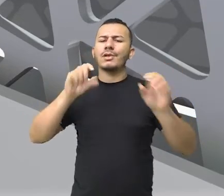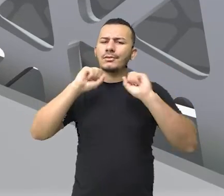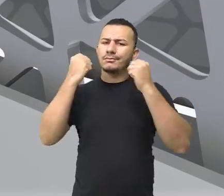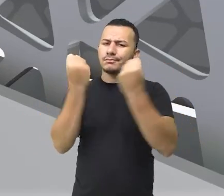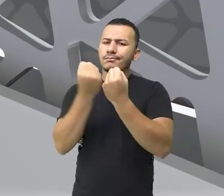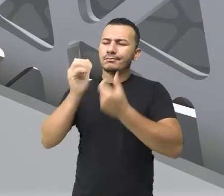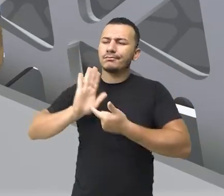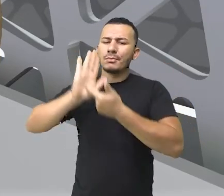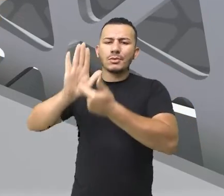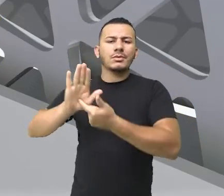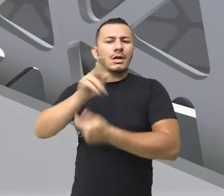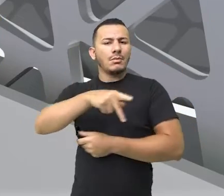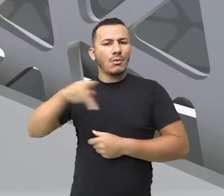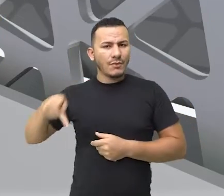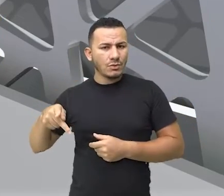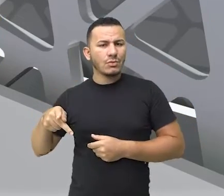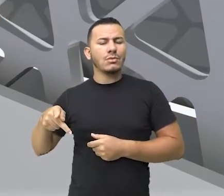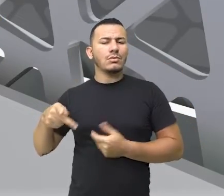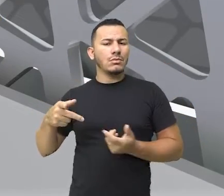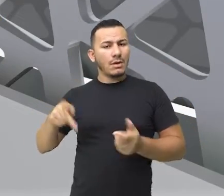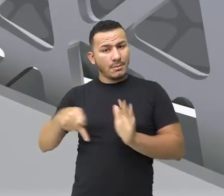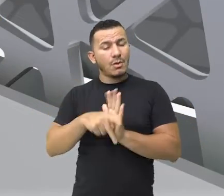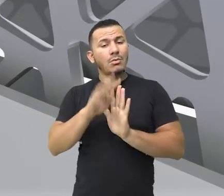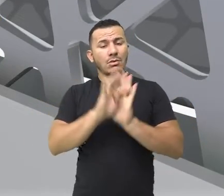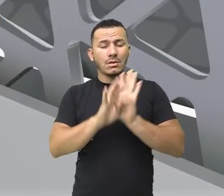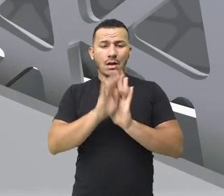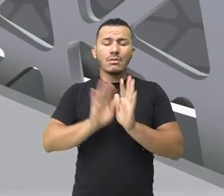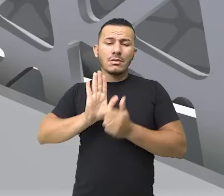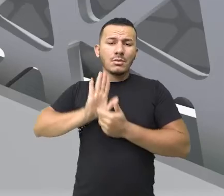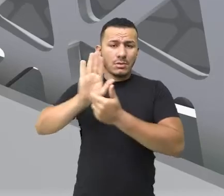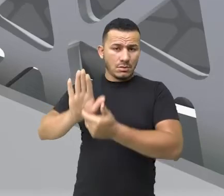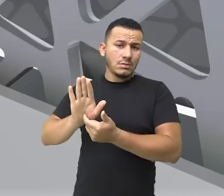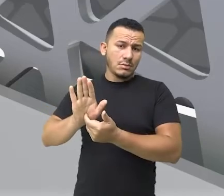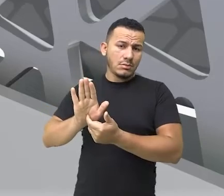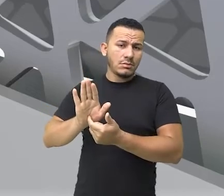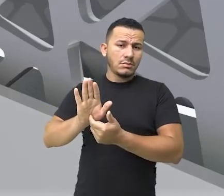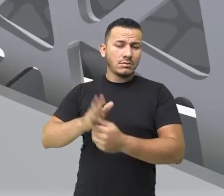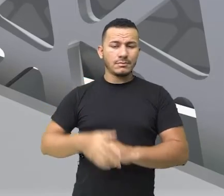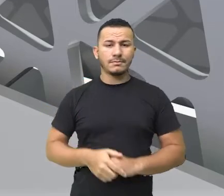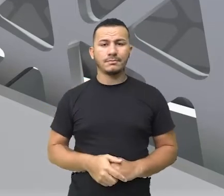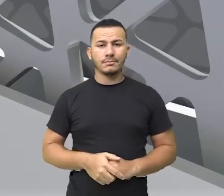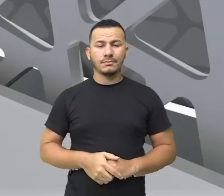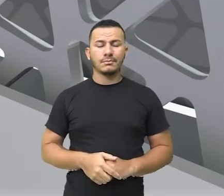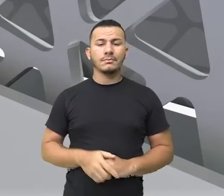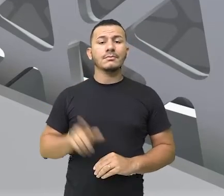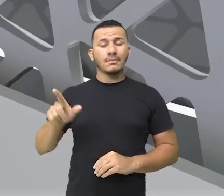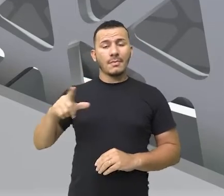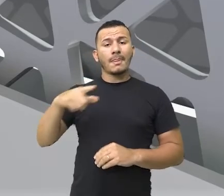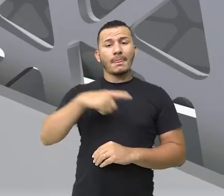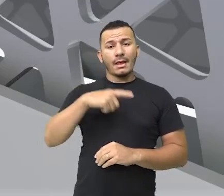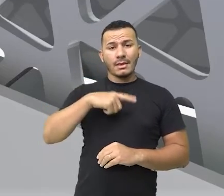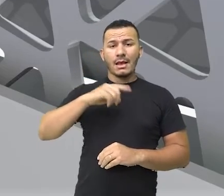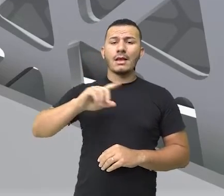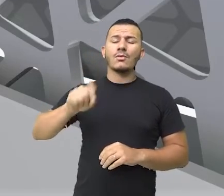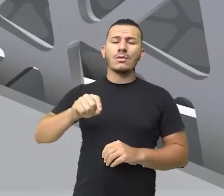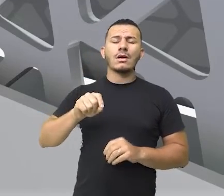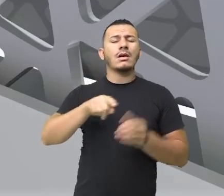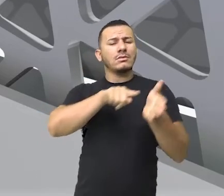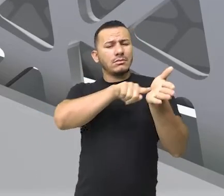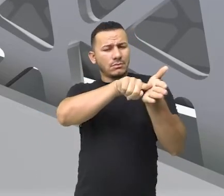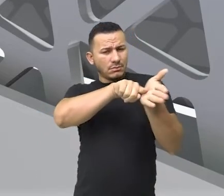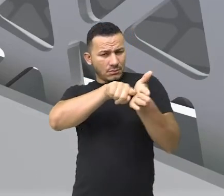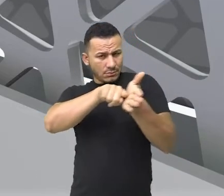o professor. São textos expositivos e ele sintetiza e